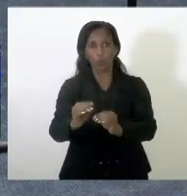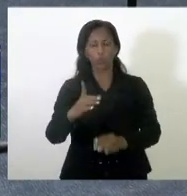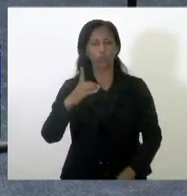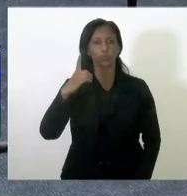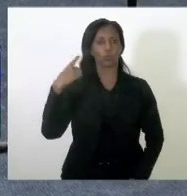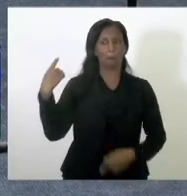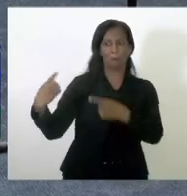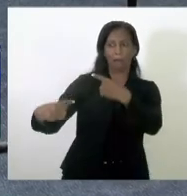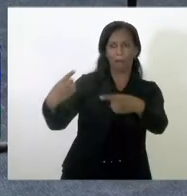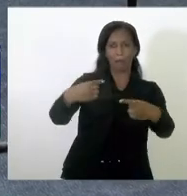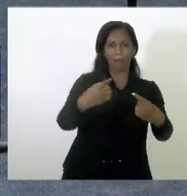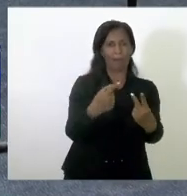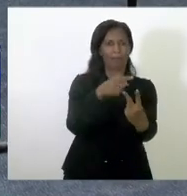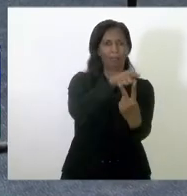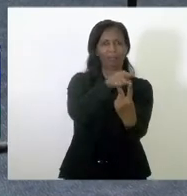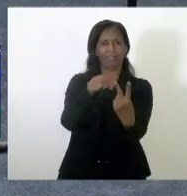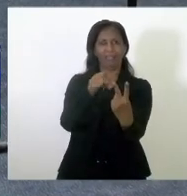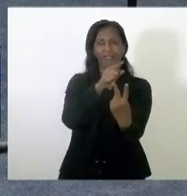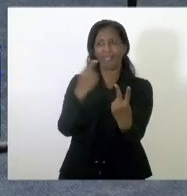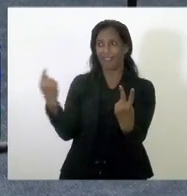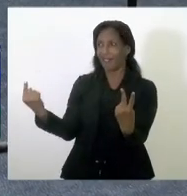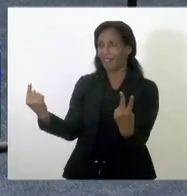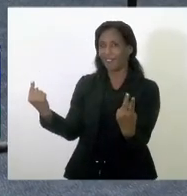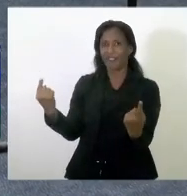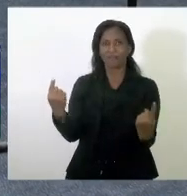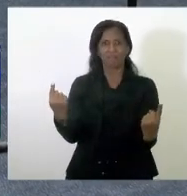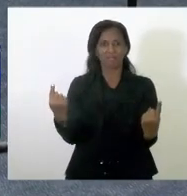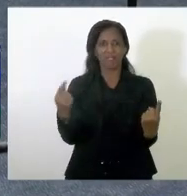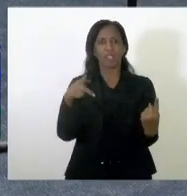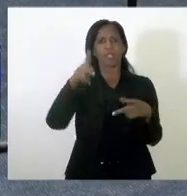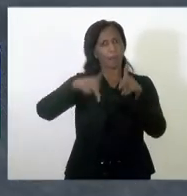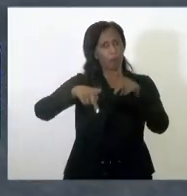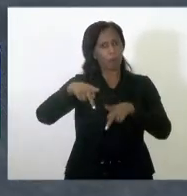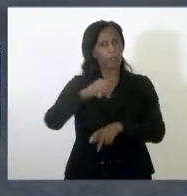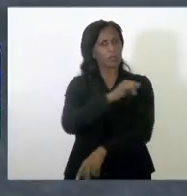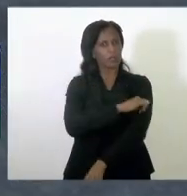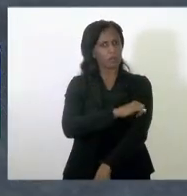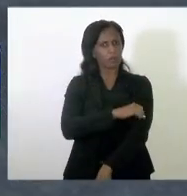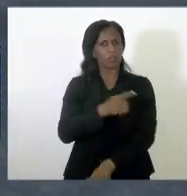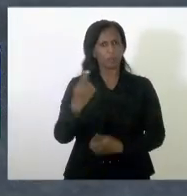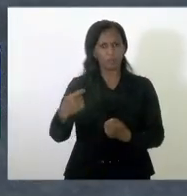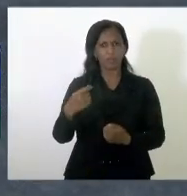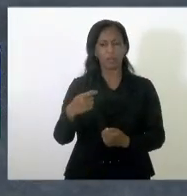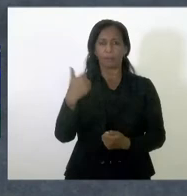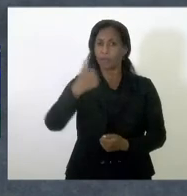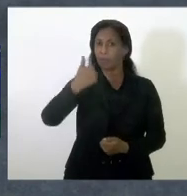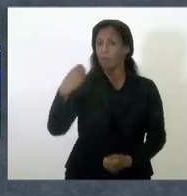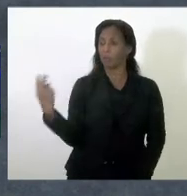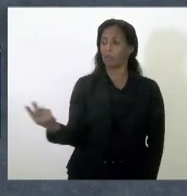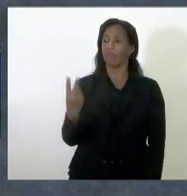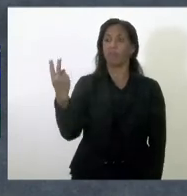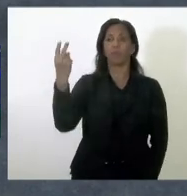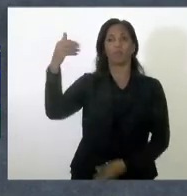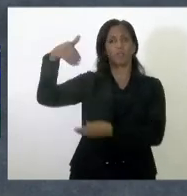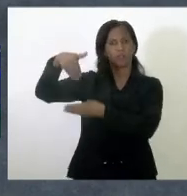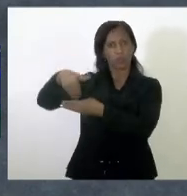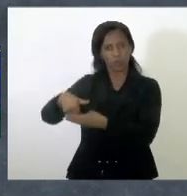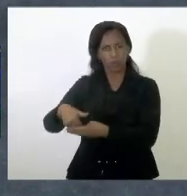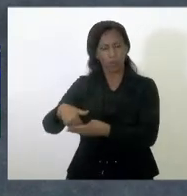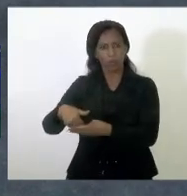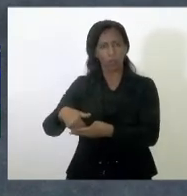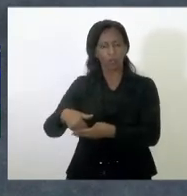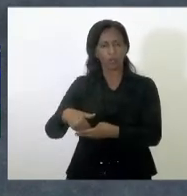grandes exemplares desses deputados e a população do Rio de Janeiro precisa saber. Em primeiro lugar, para valorizar o seu voto. Em segundo, para